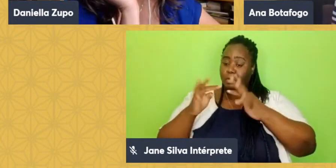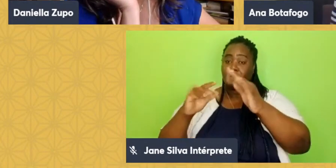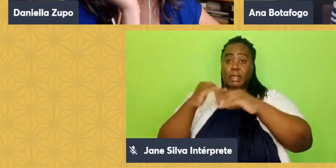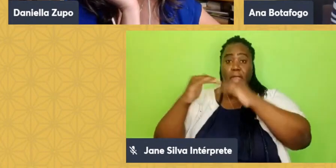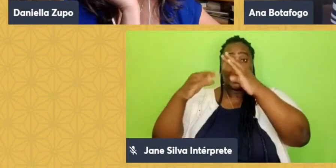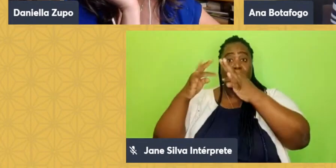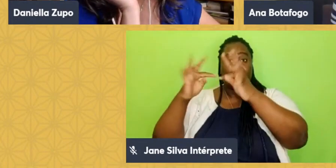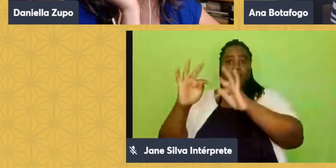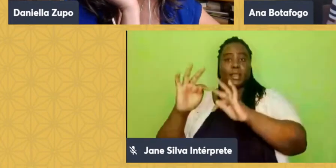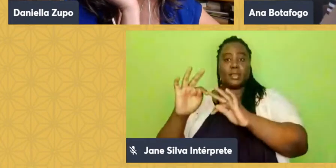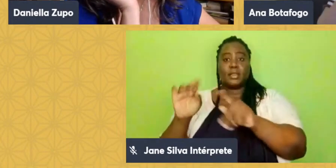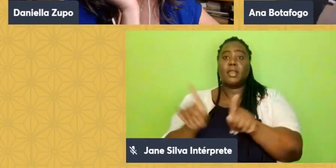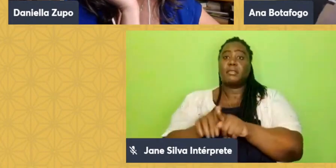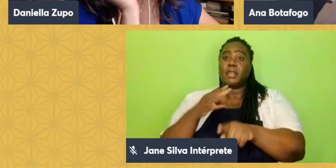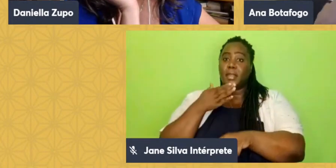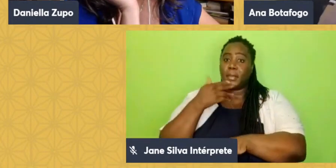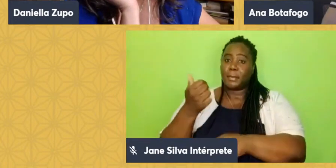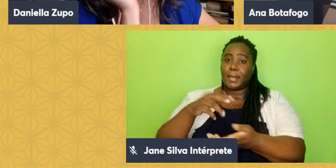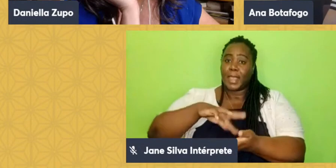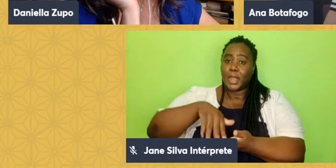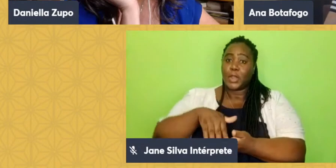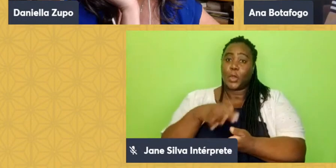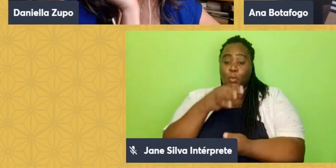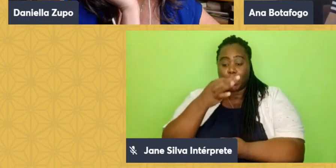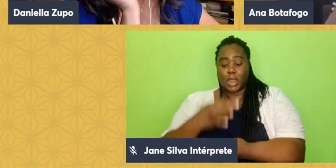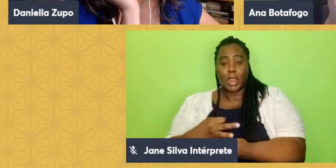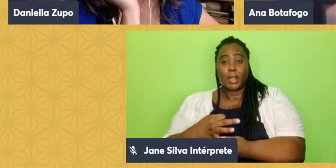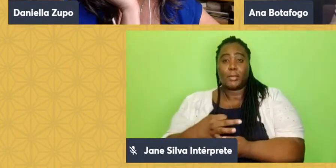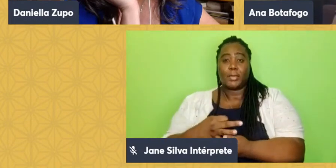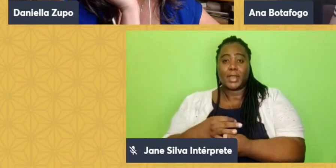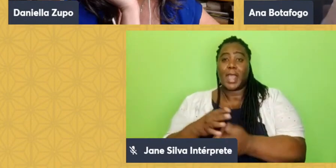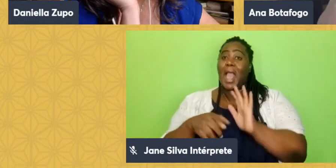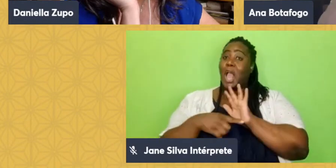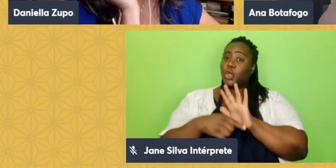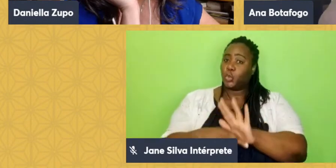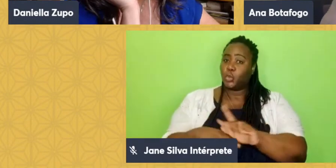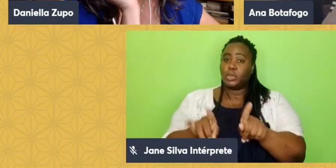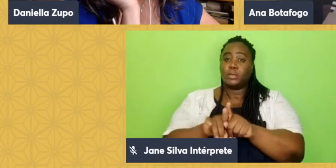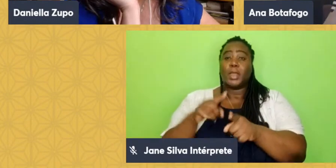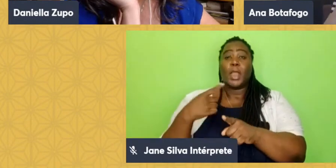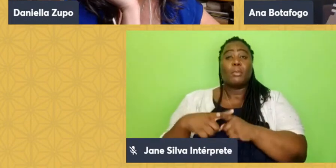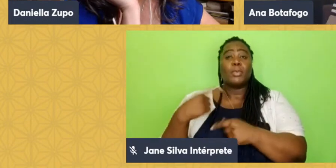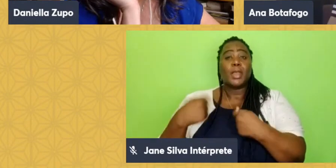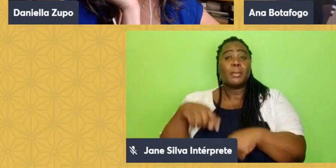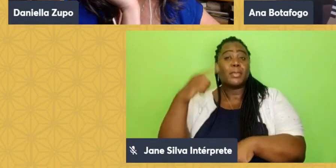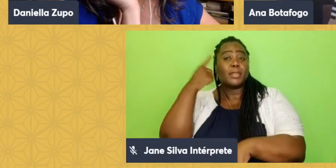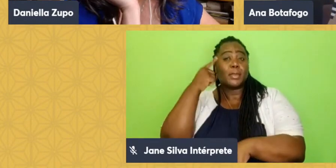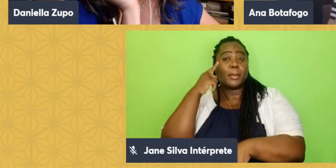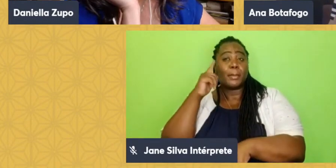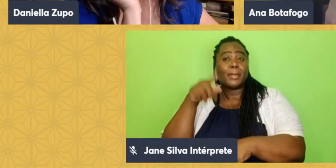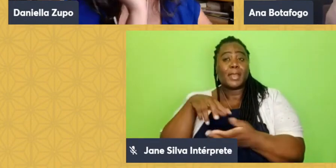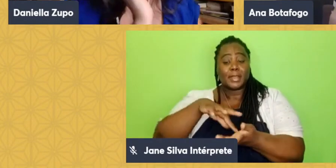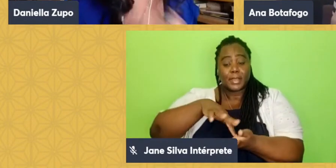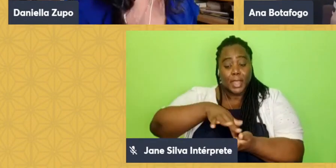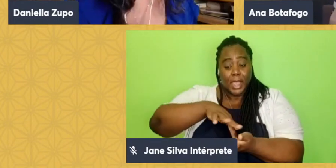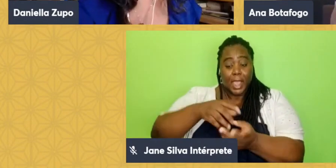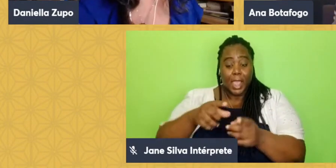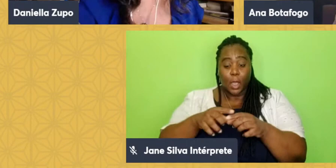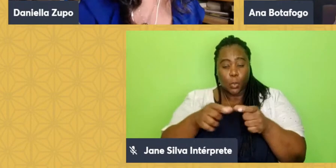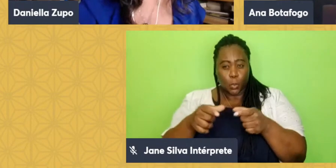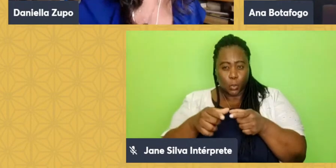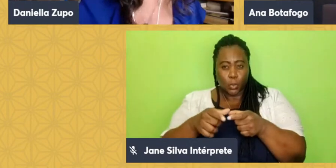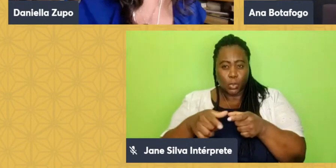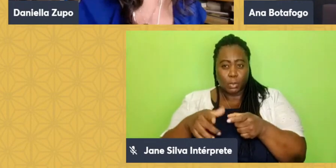e certamente as sapatilhas também o eixo das Sapatilhas ajudam porque precisa pensar a gente um diâmetro de uma sapatilha